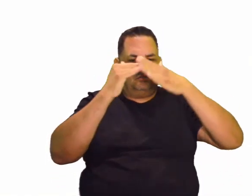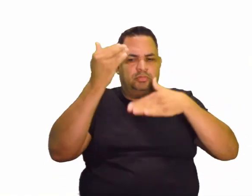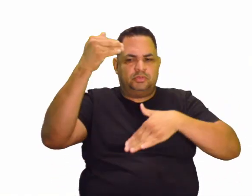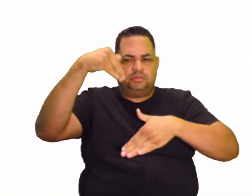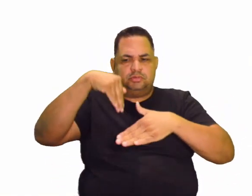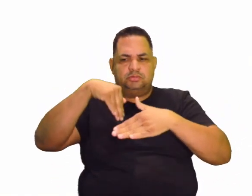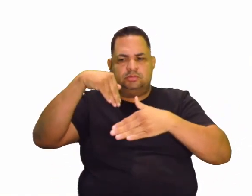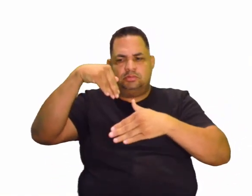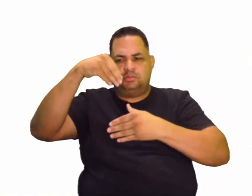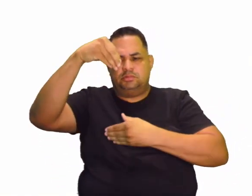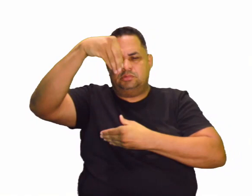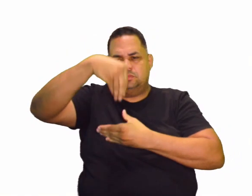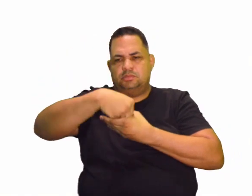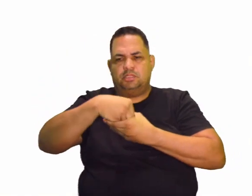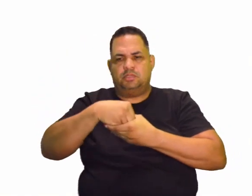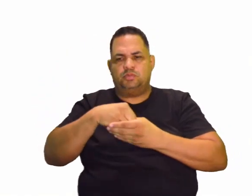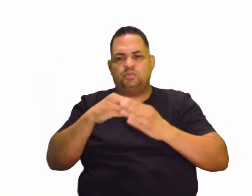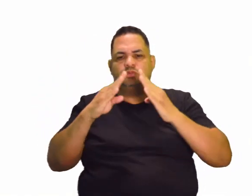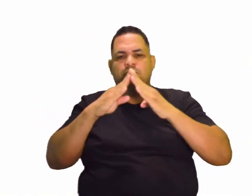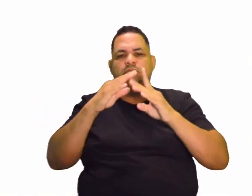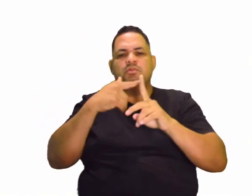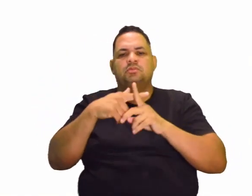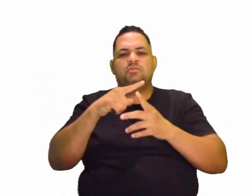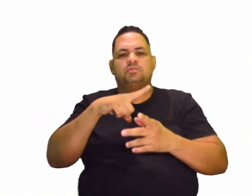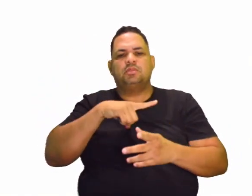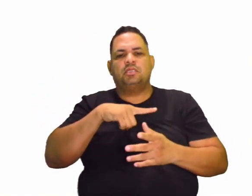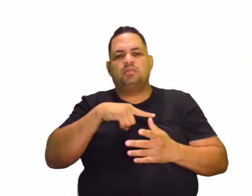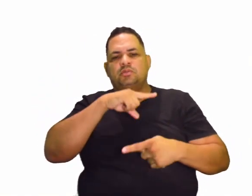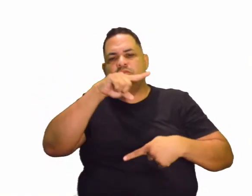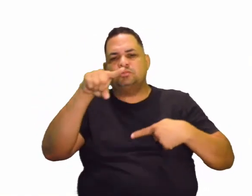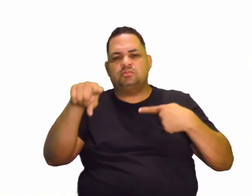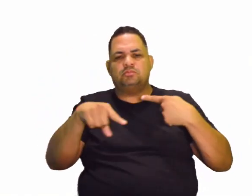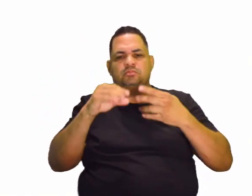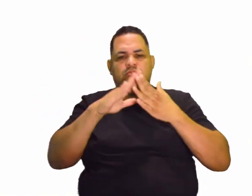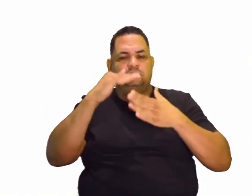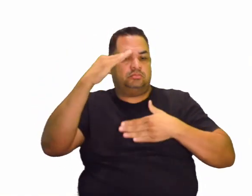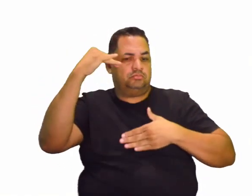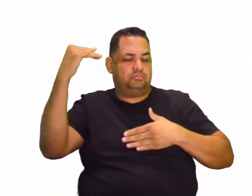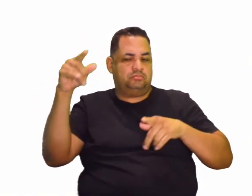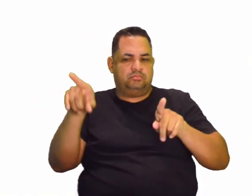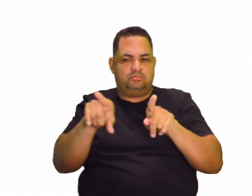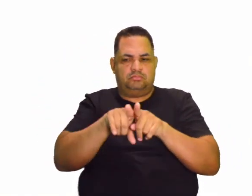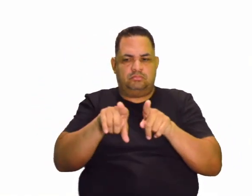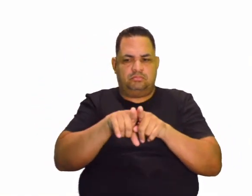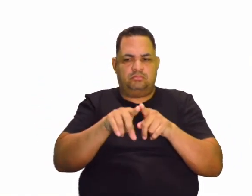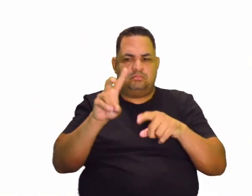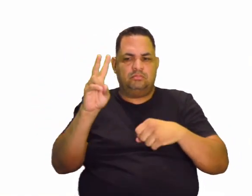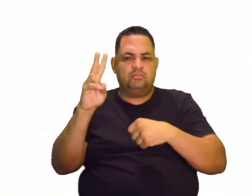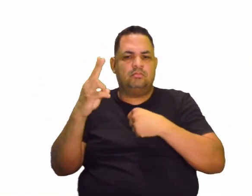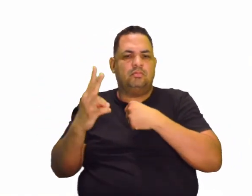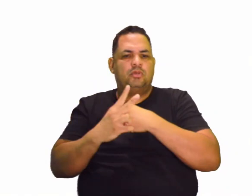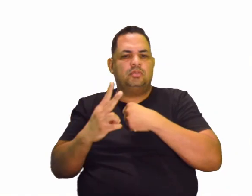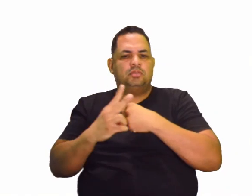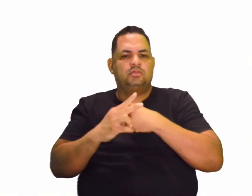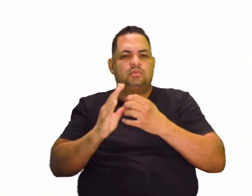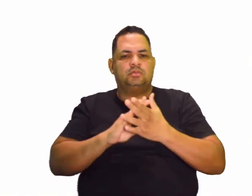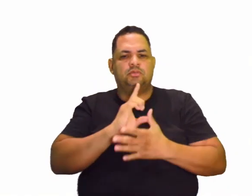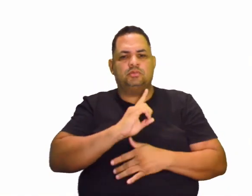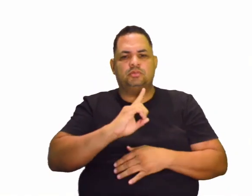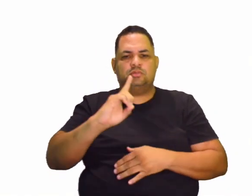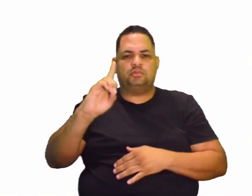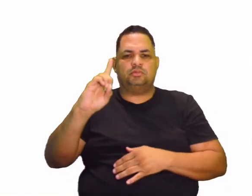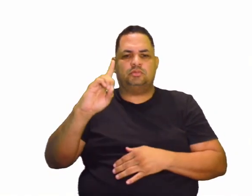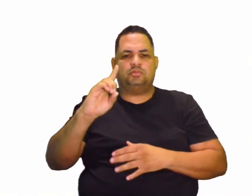igrejas, com esse sentido, né, de homenagear ou também pedir proteção dos deuses. A soberania